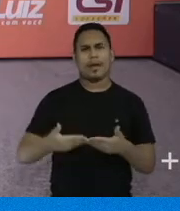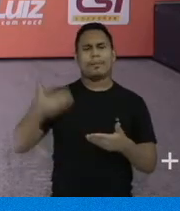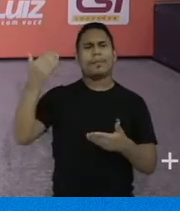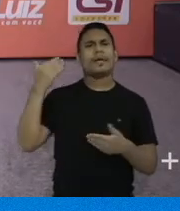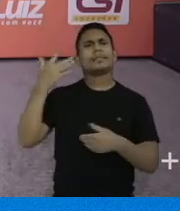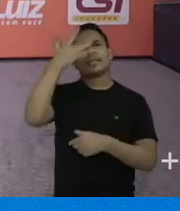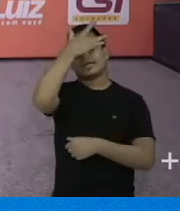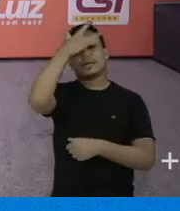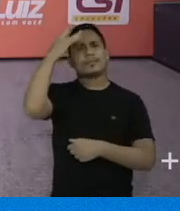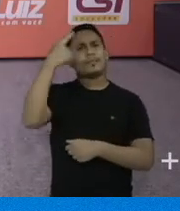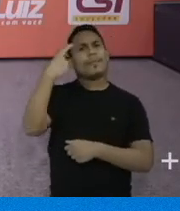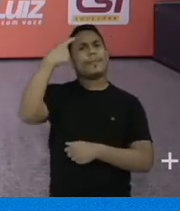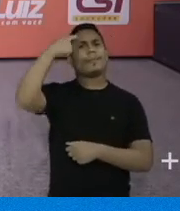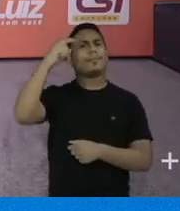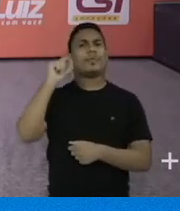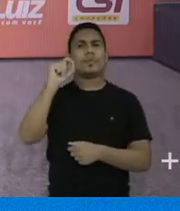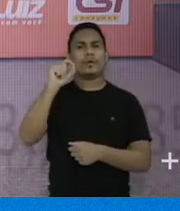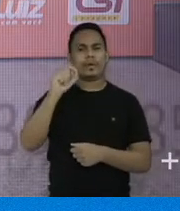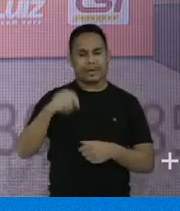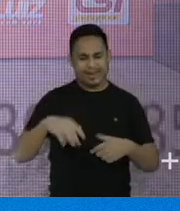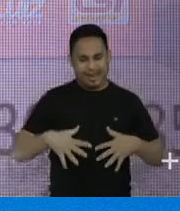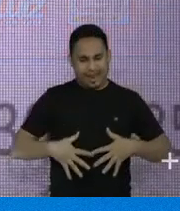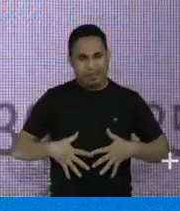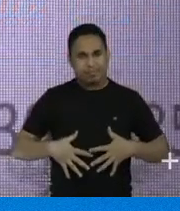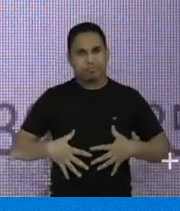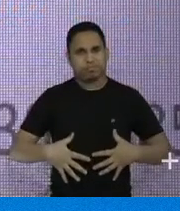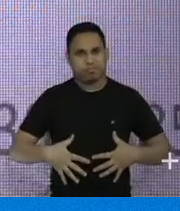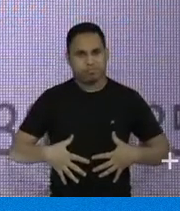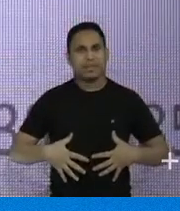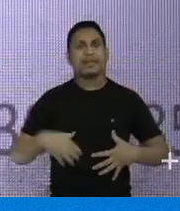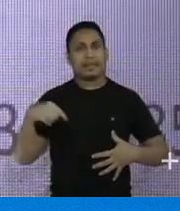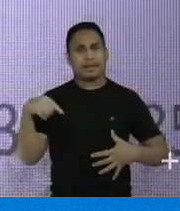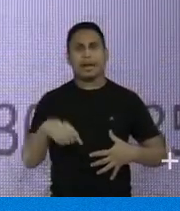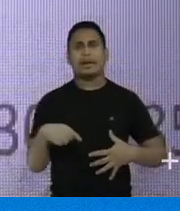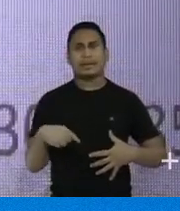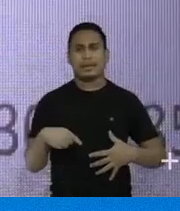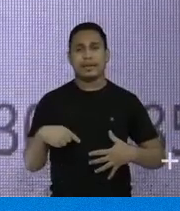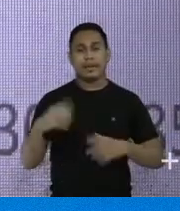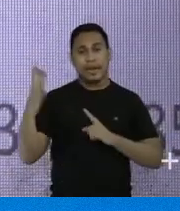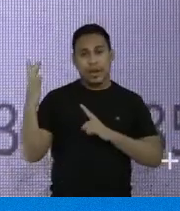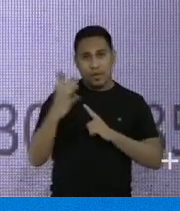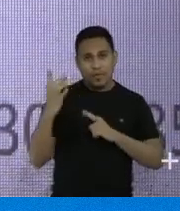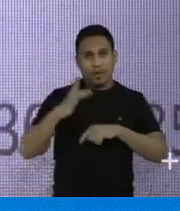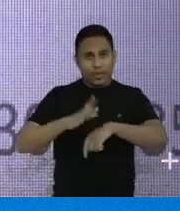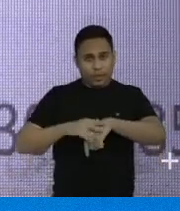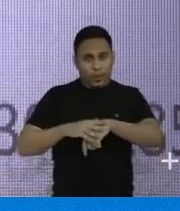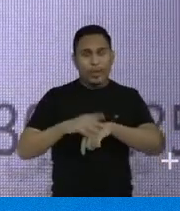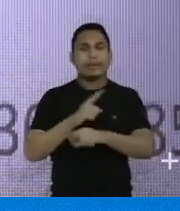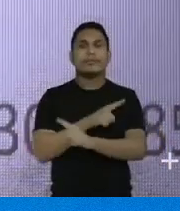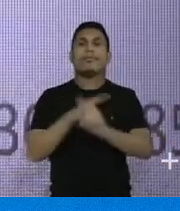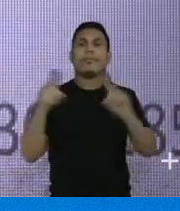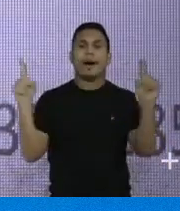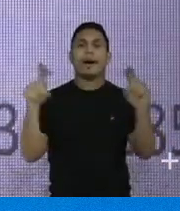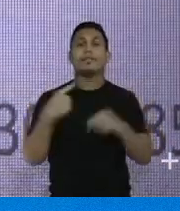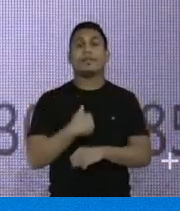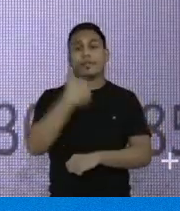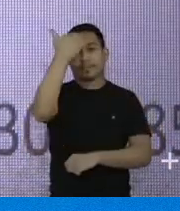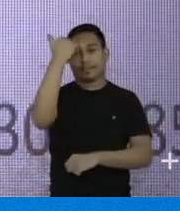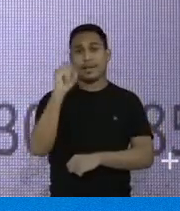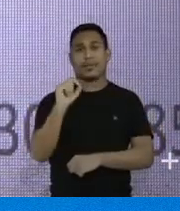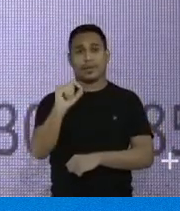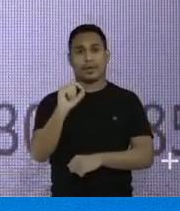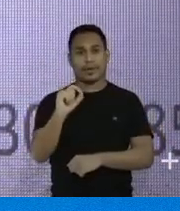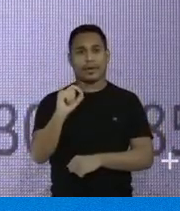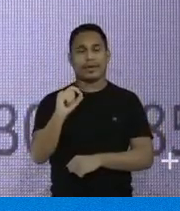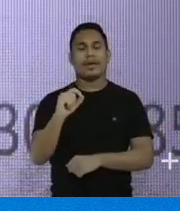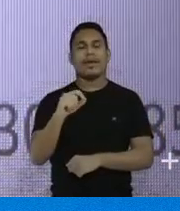gordura, a gordura visceral, se essa gordura da parede abdominal, mas o que se sabe que o mais importante é a gordura